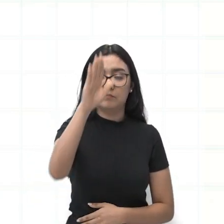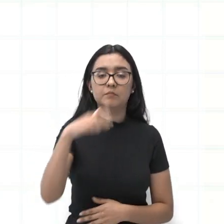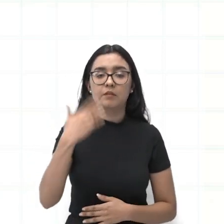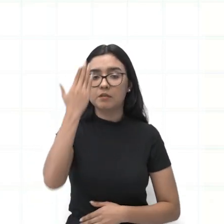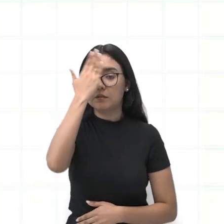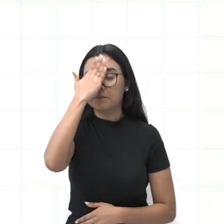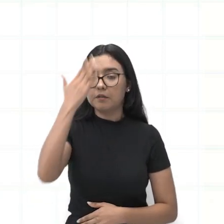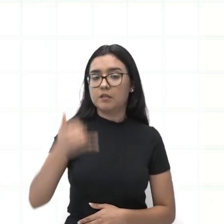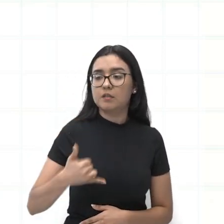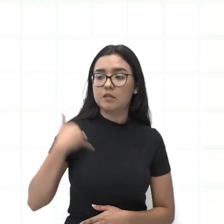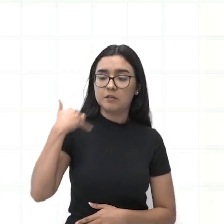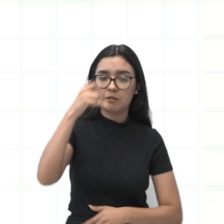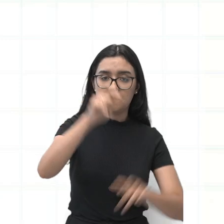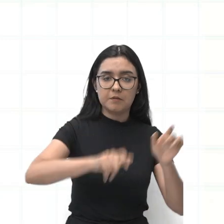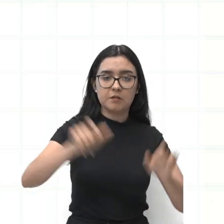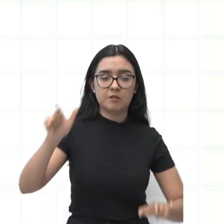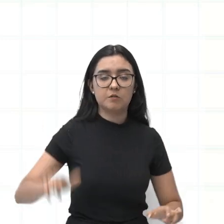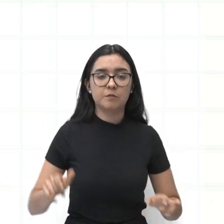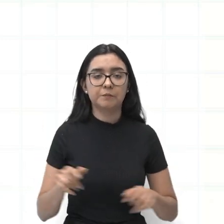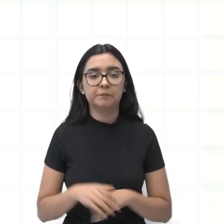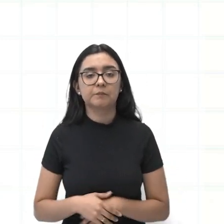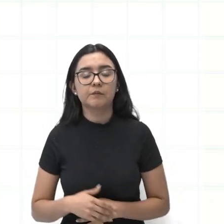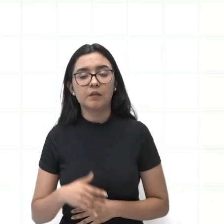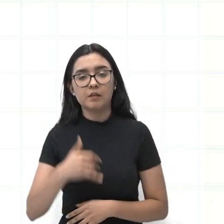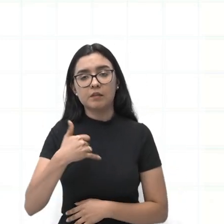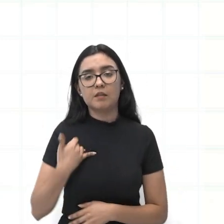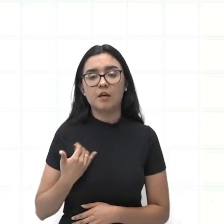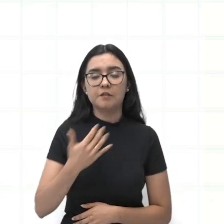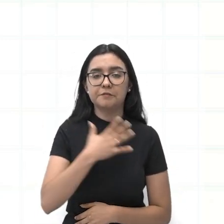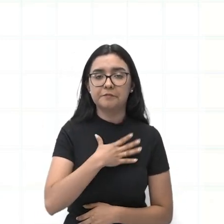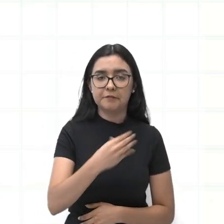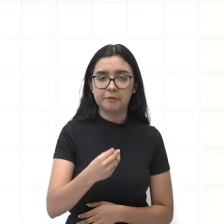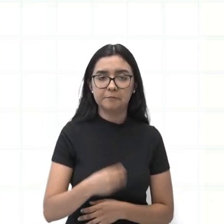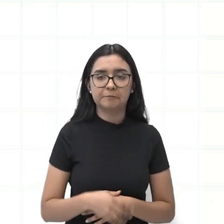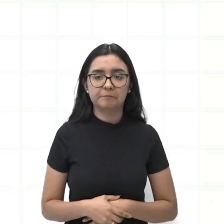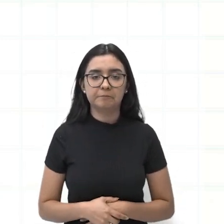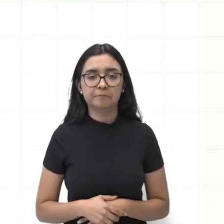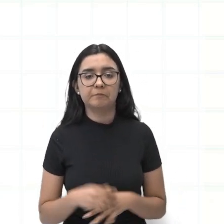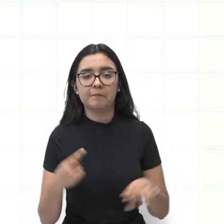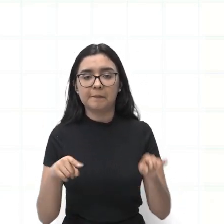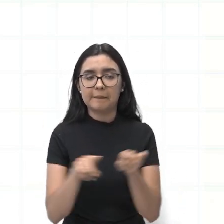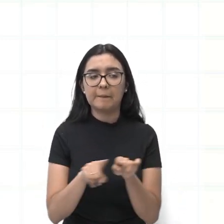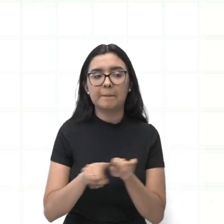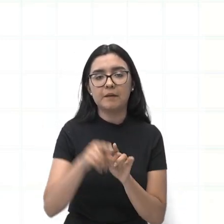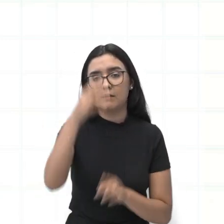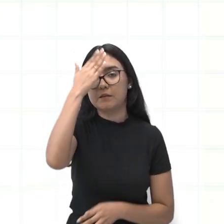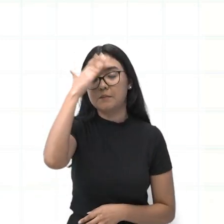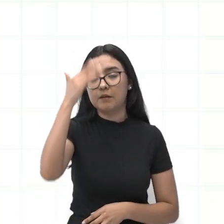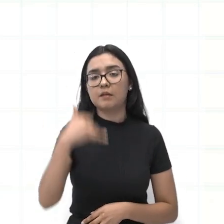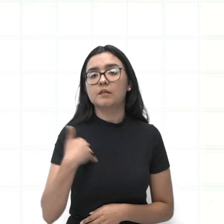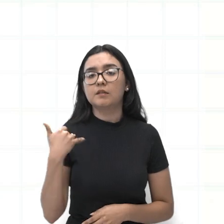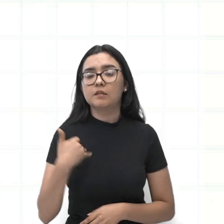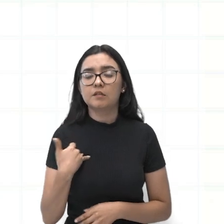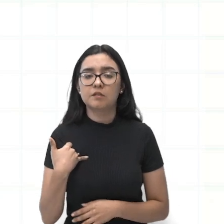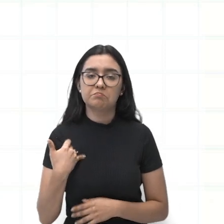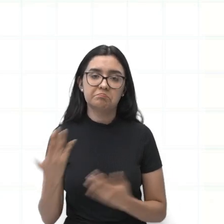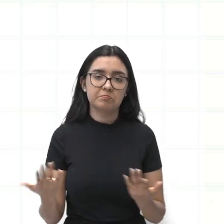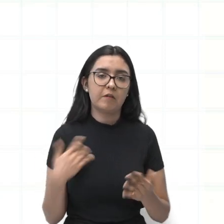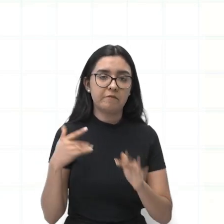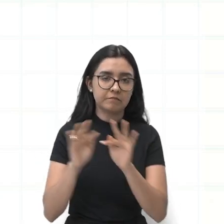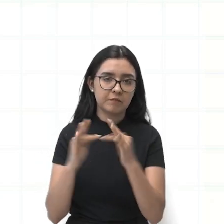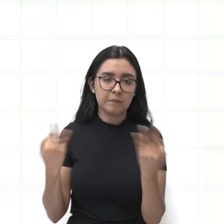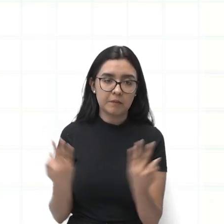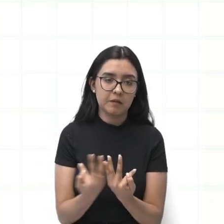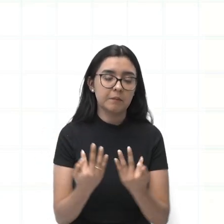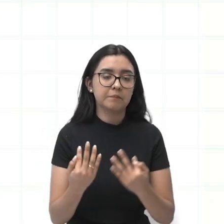Especialmente aquela para saber a idade, né, de alguém. Para saber a idade do nosso filho, né? Enfim, saber a idade de um de